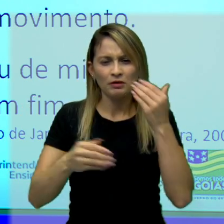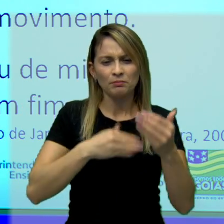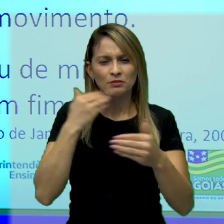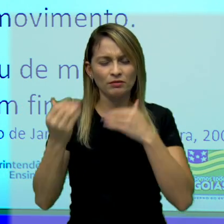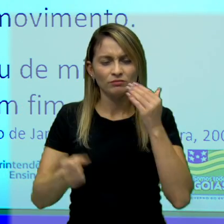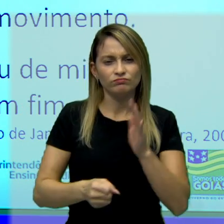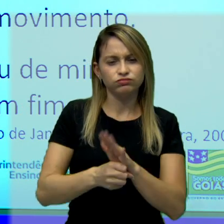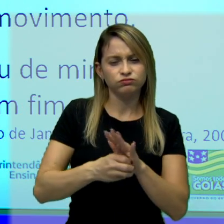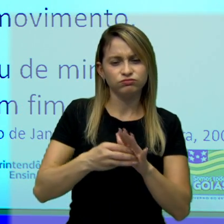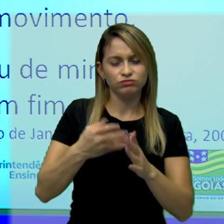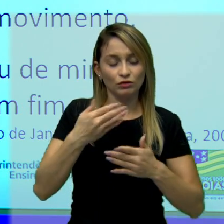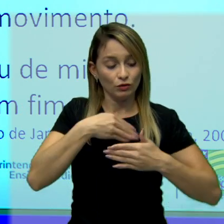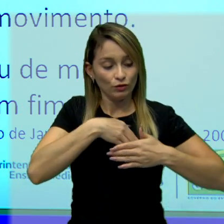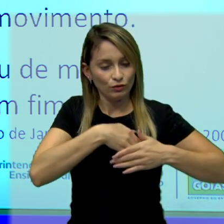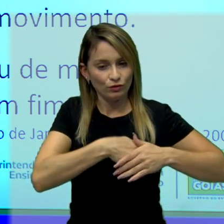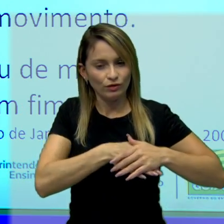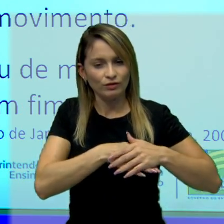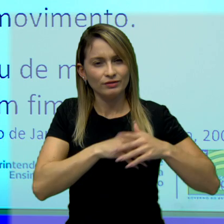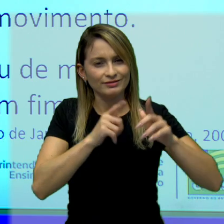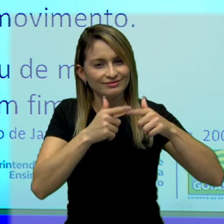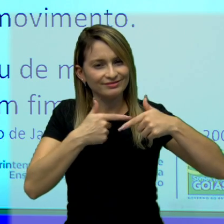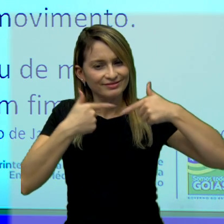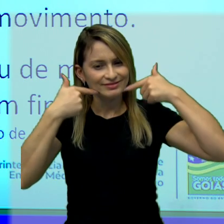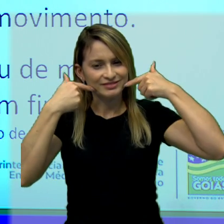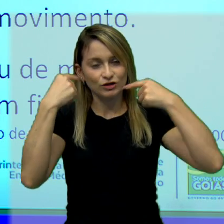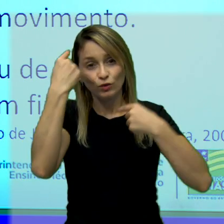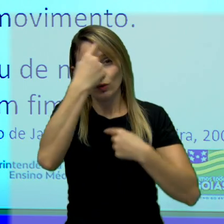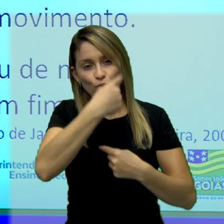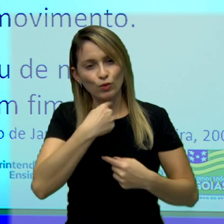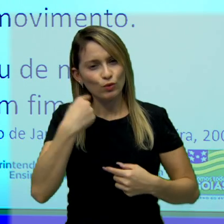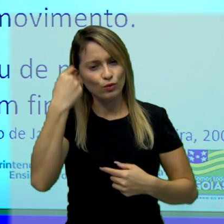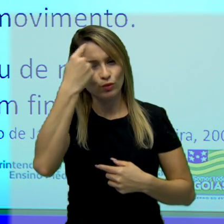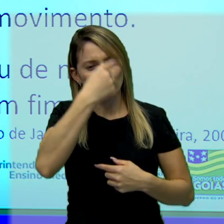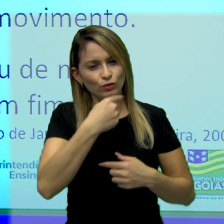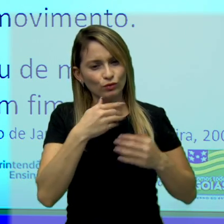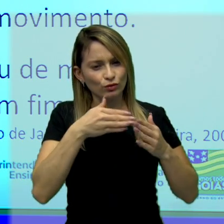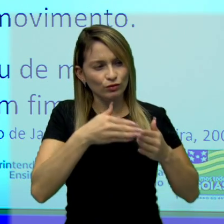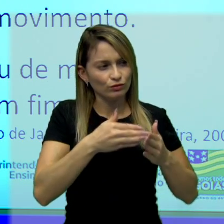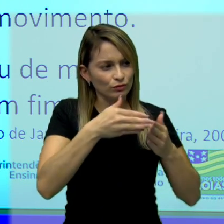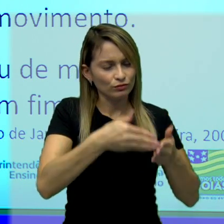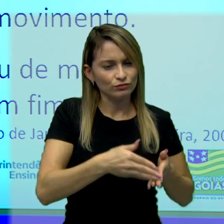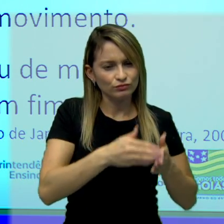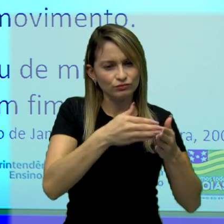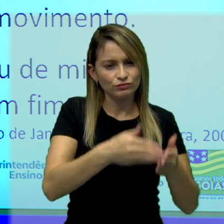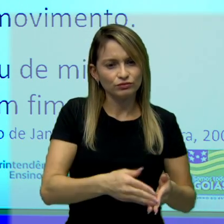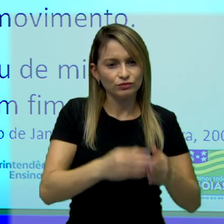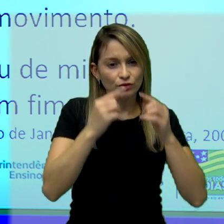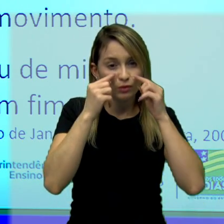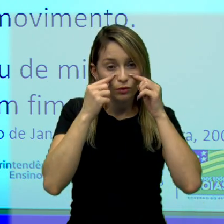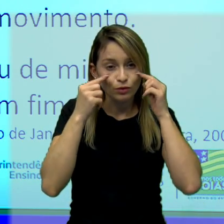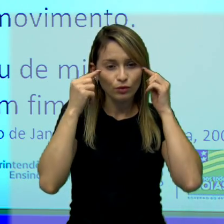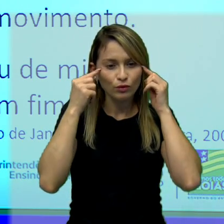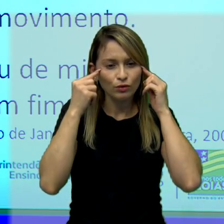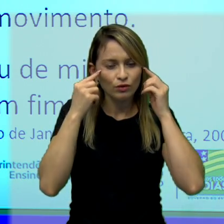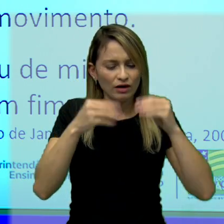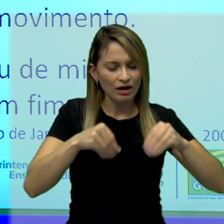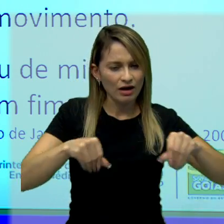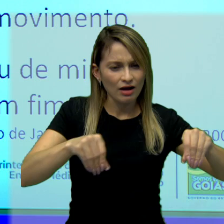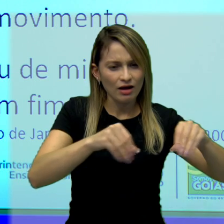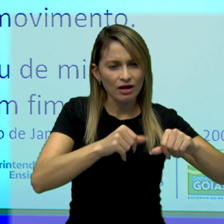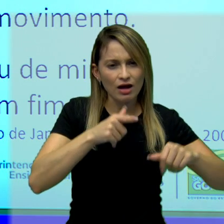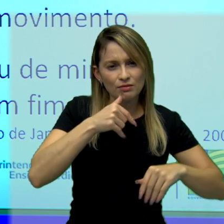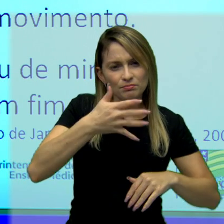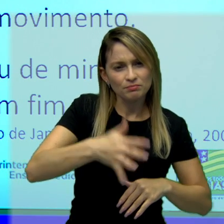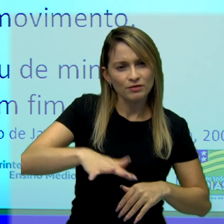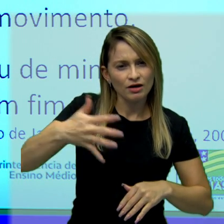infinitas mortes, guardando sempre o mesmo rosto. Quando as ondas te carregaram, meus olhos entre as águas